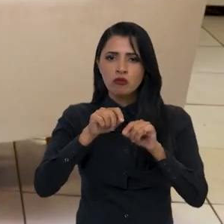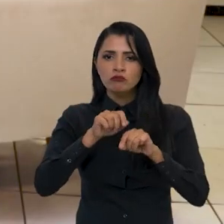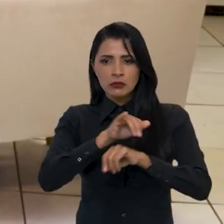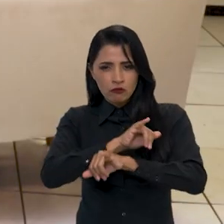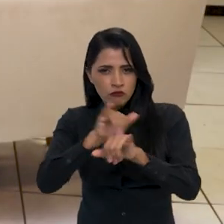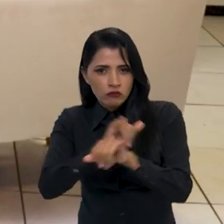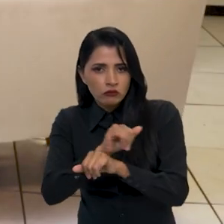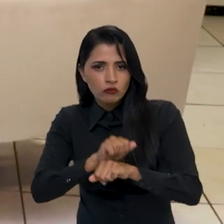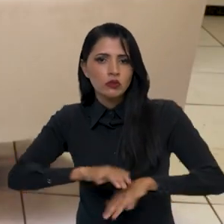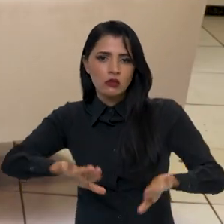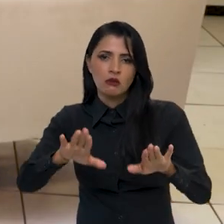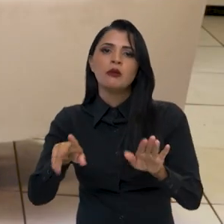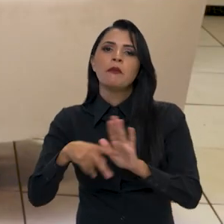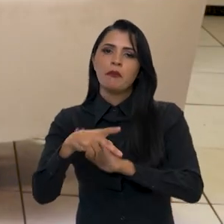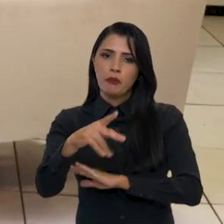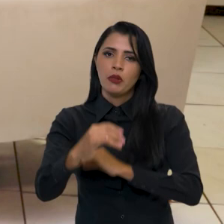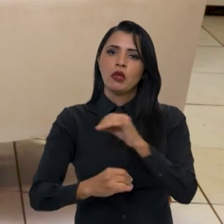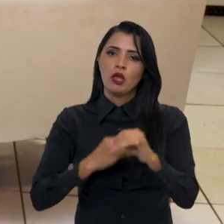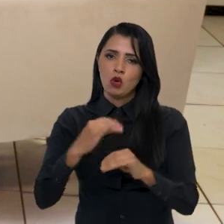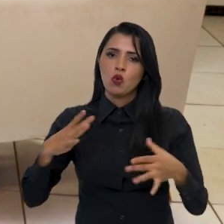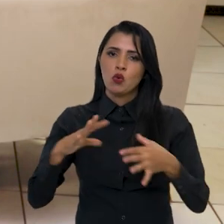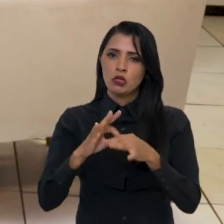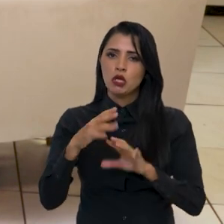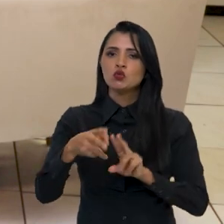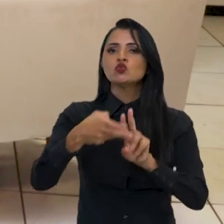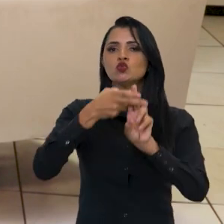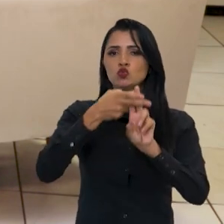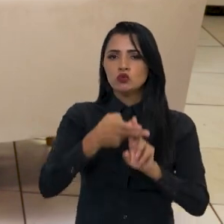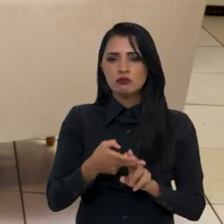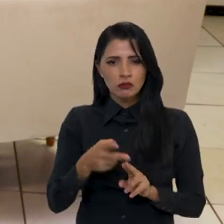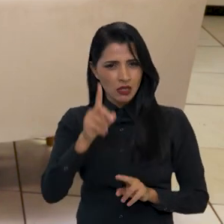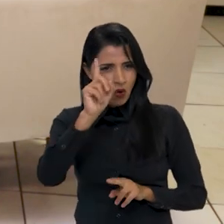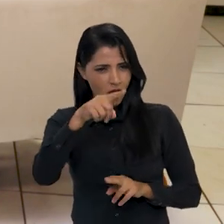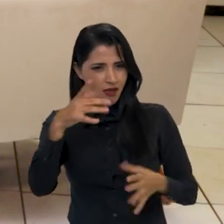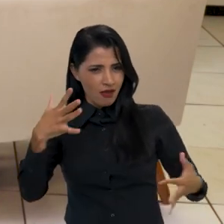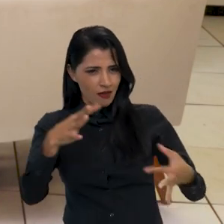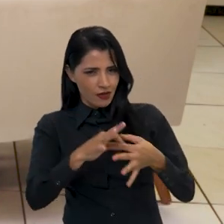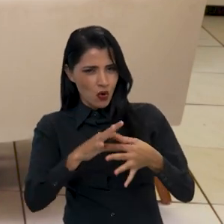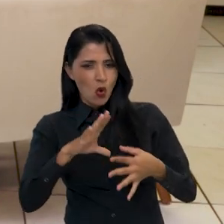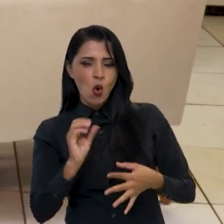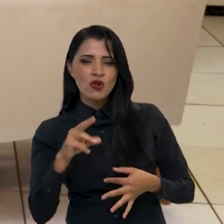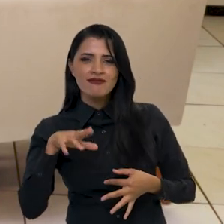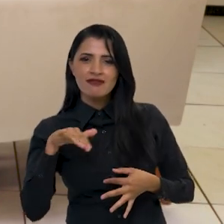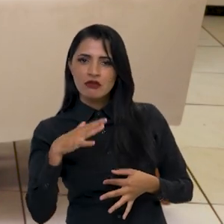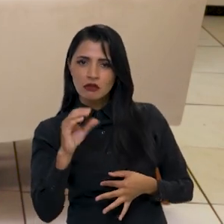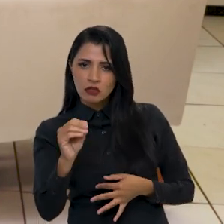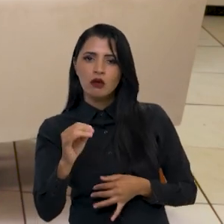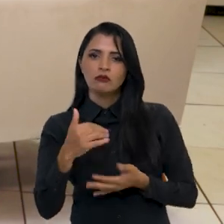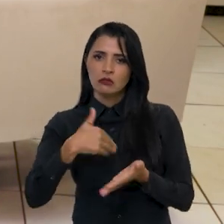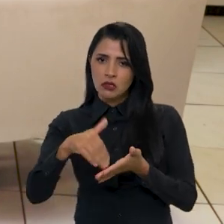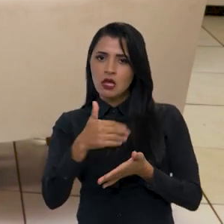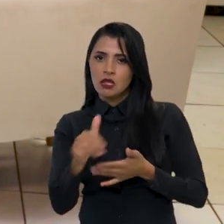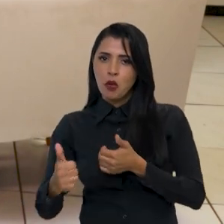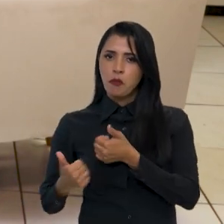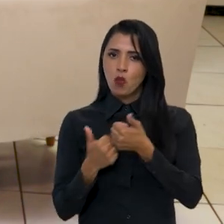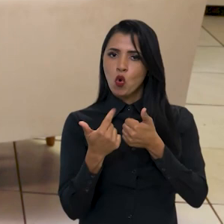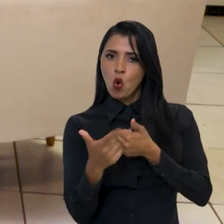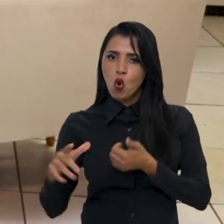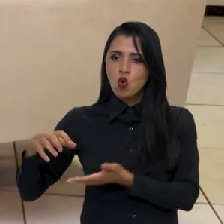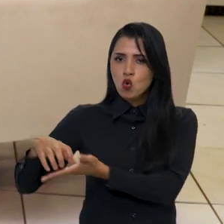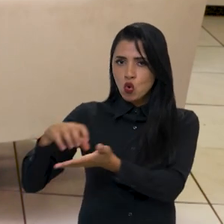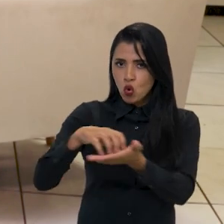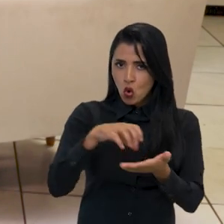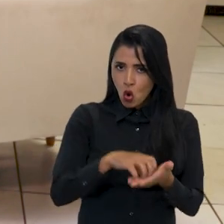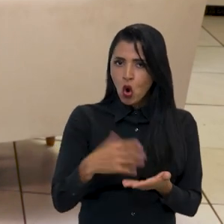são divulgadas também pelo Conect SUS. Nessa questão da conexão, a Secretaria, naturalmente, conta com o apoio de outros órgãos